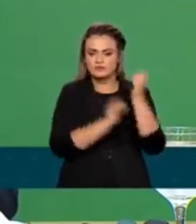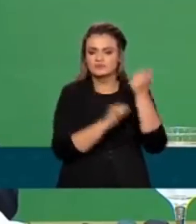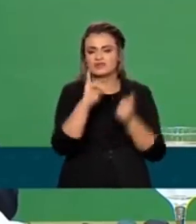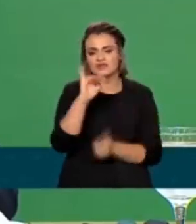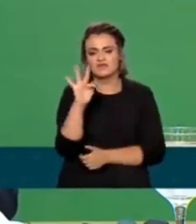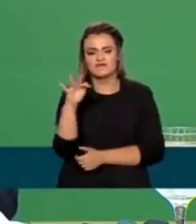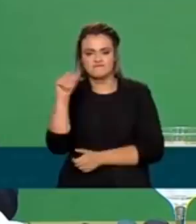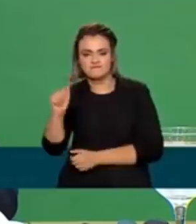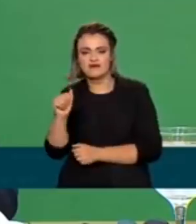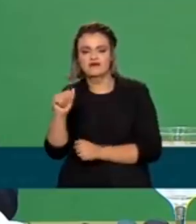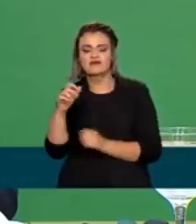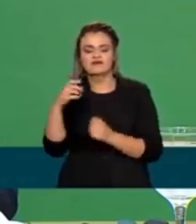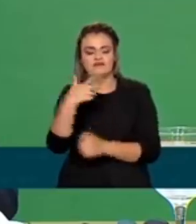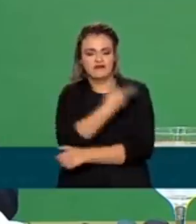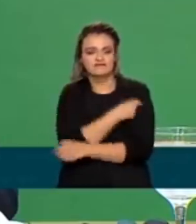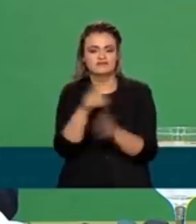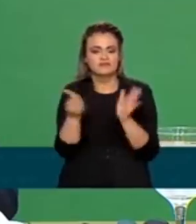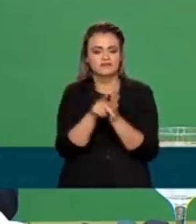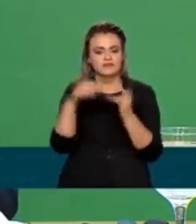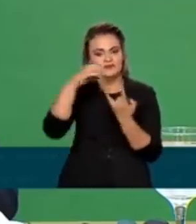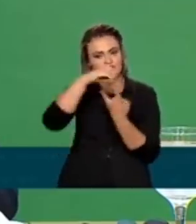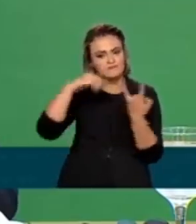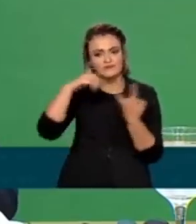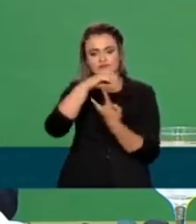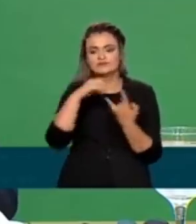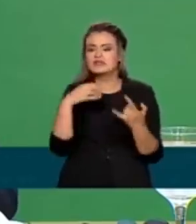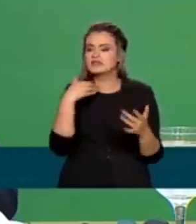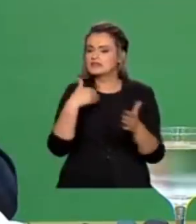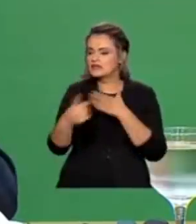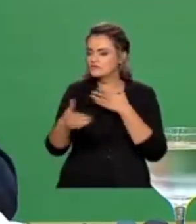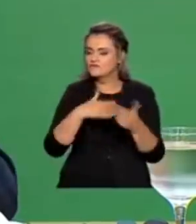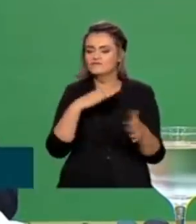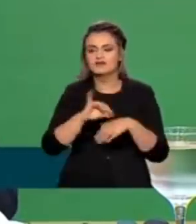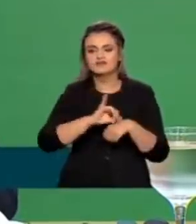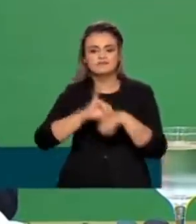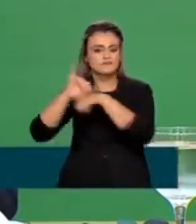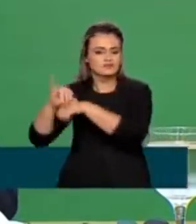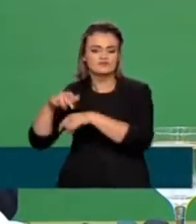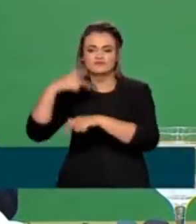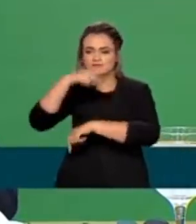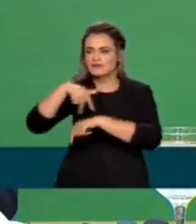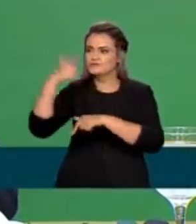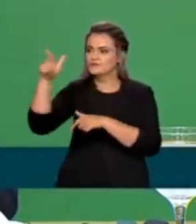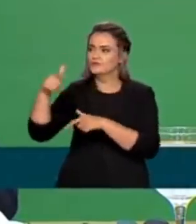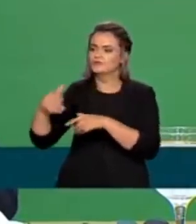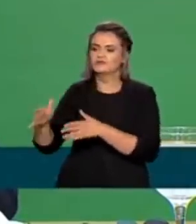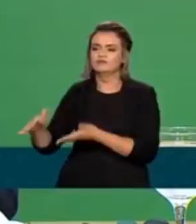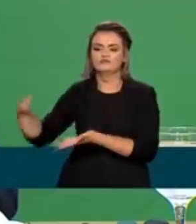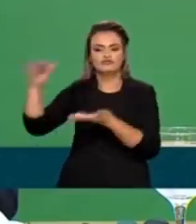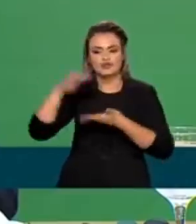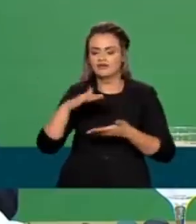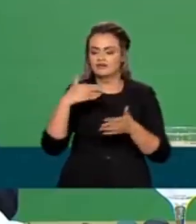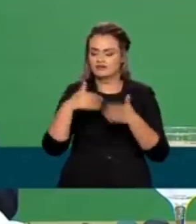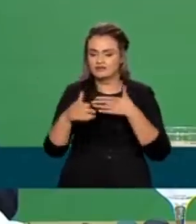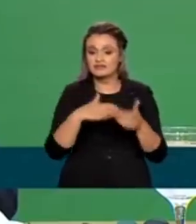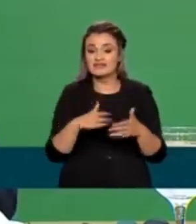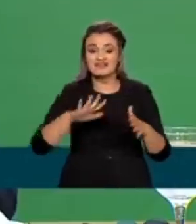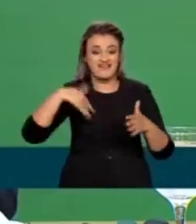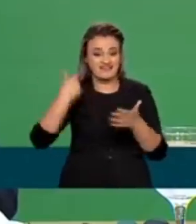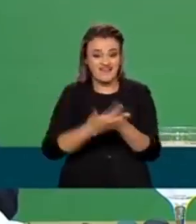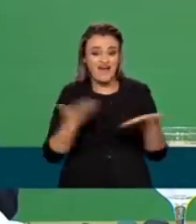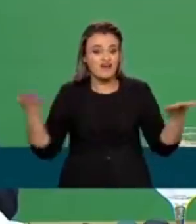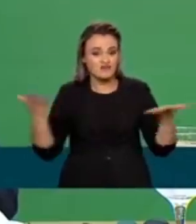da vacina pela Fiocruz, independendo de importação de outros países, e que até hoje